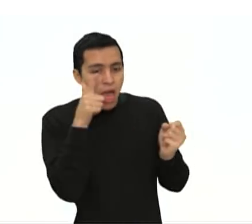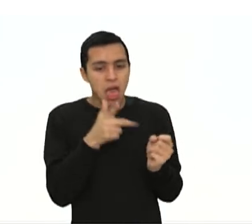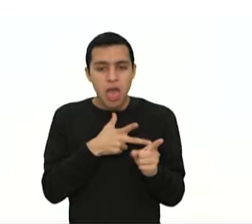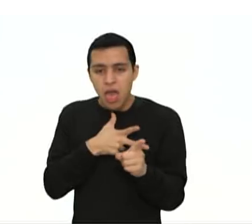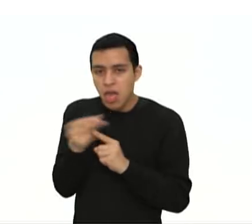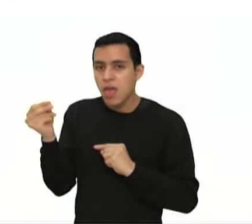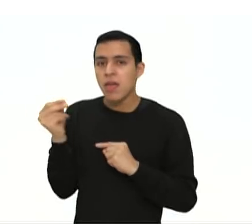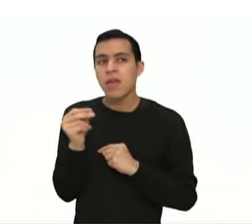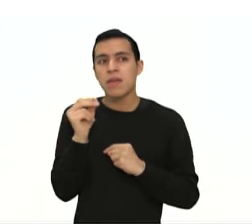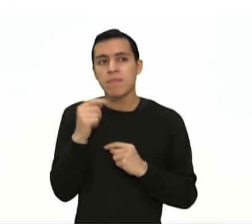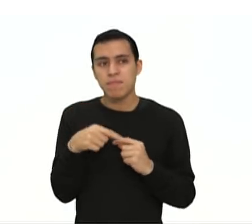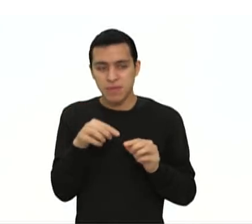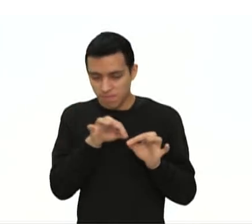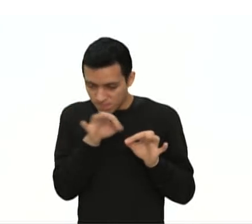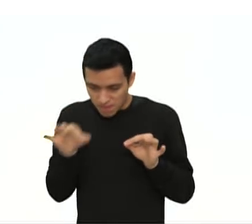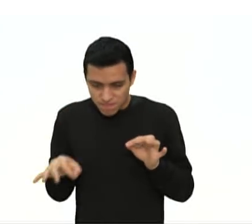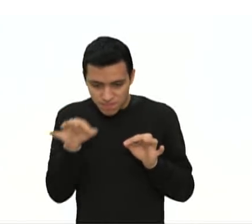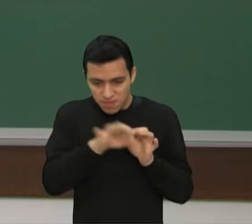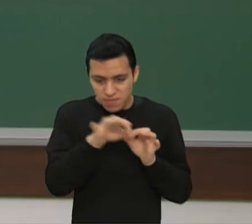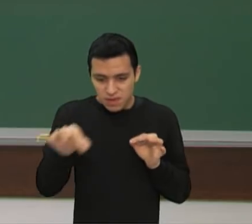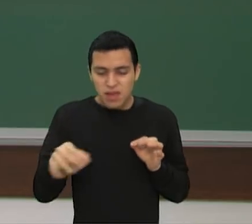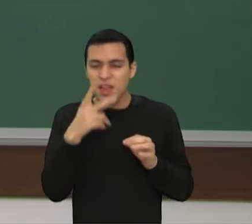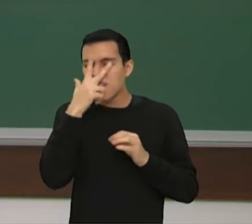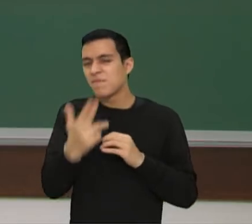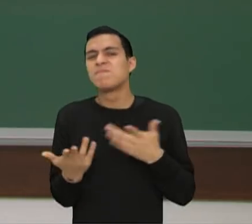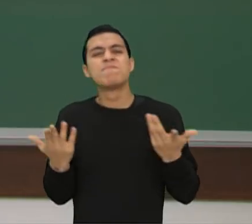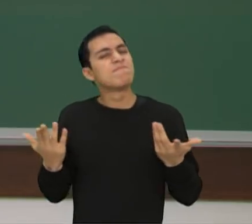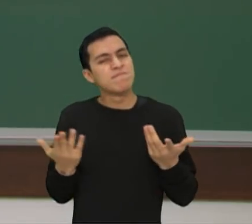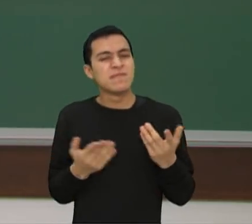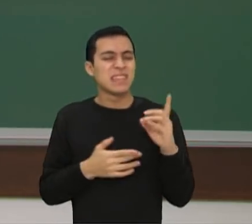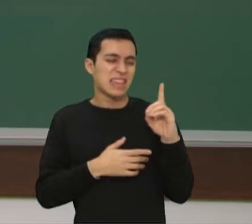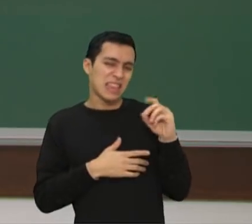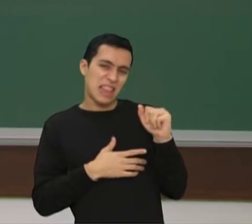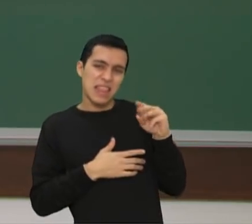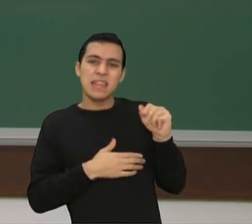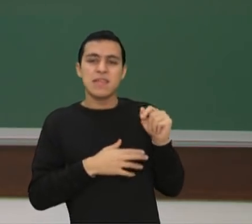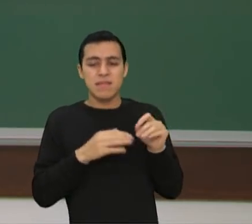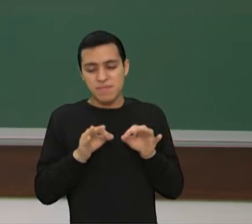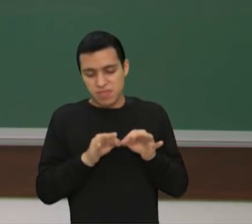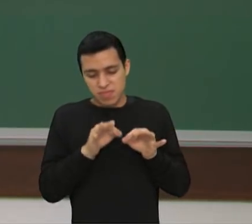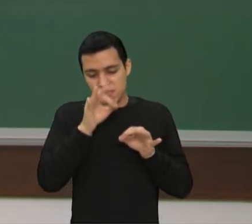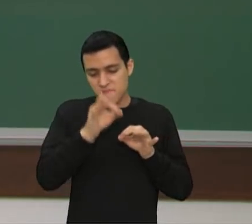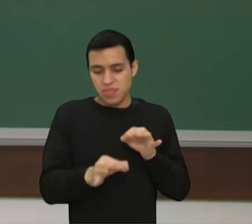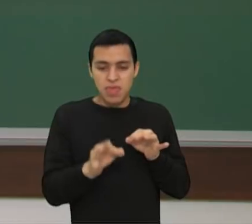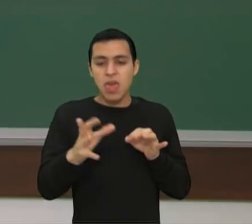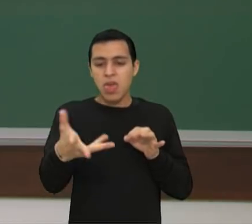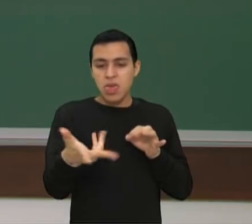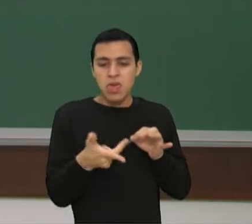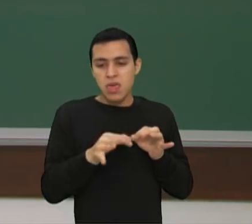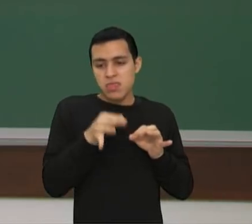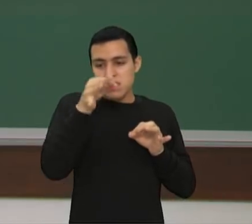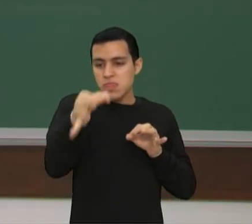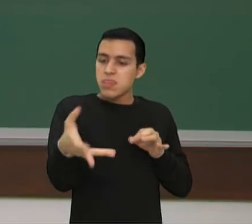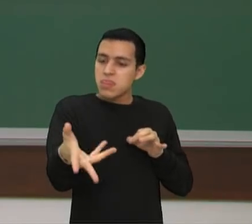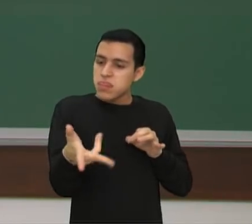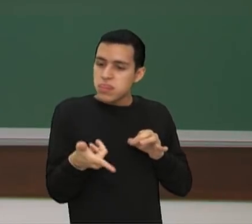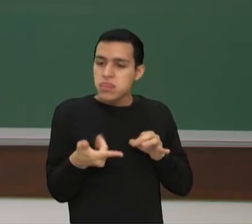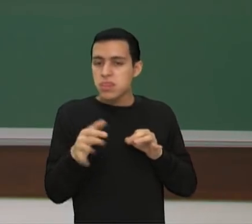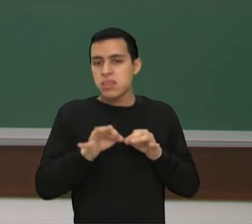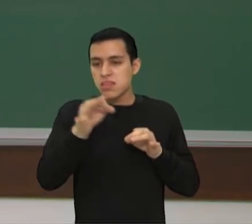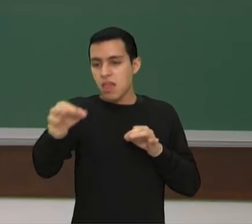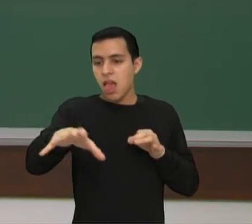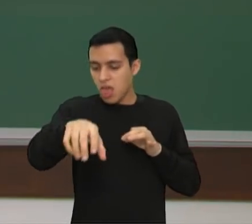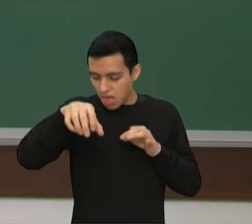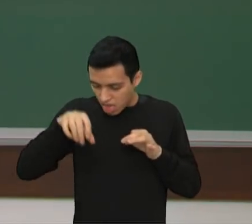oncinha lá, ele tem que pular. É como se fosse uma dama. Você tem que pular a pecinha para capturar, né? Você vai pular sobre ela e